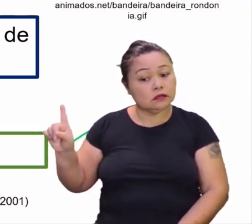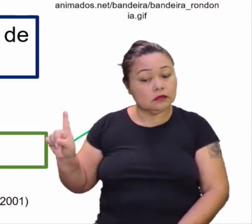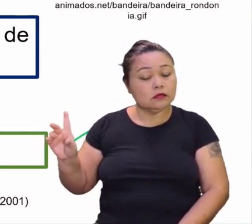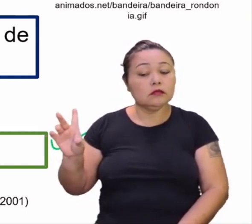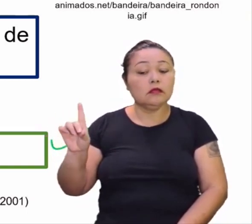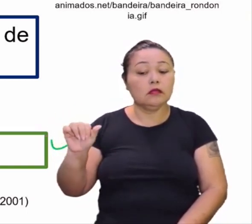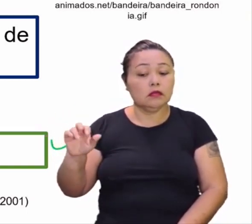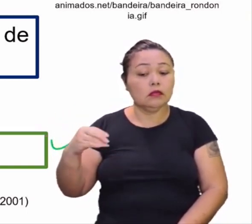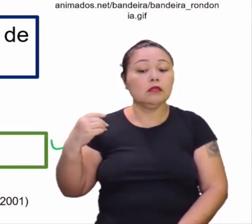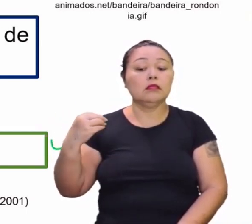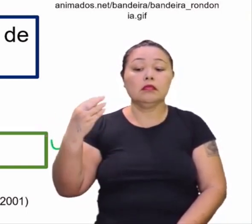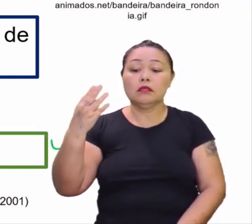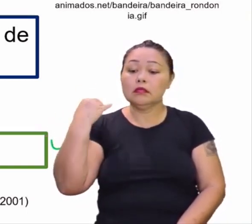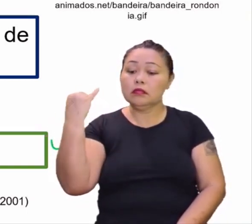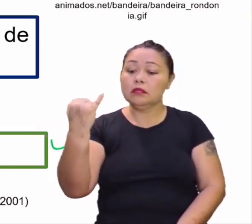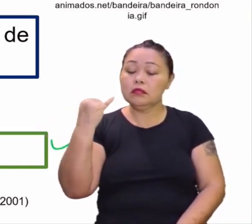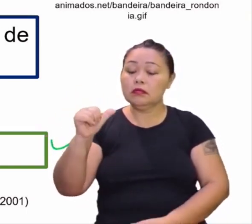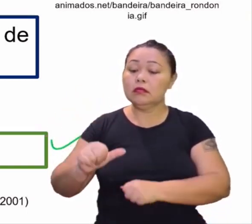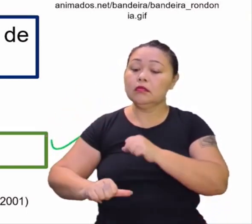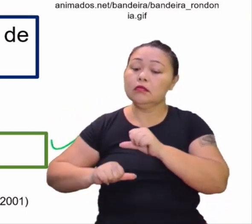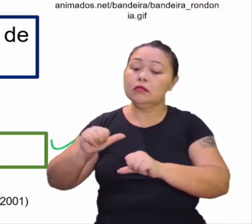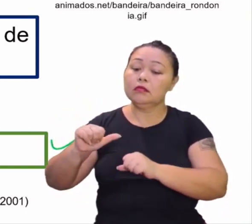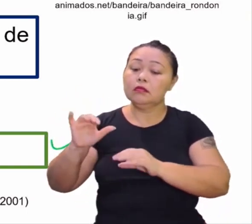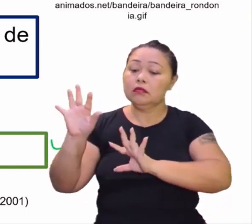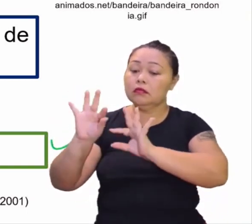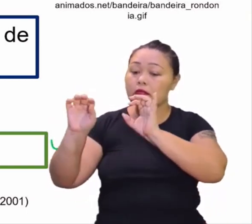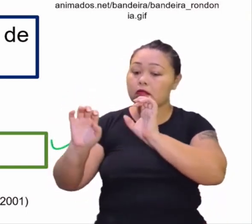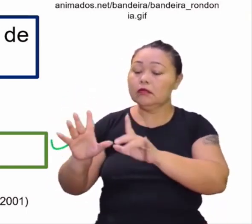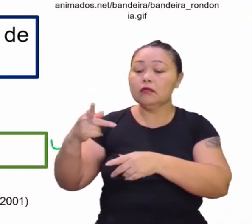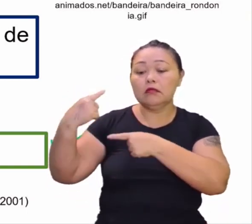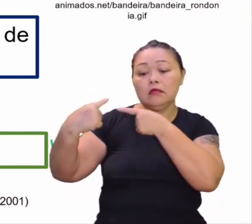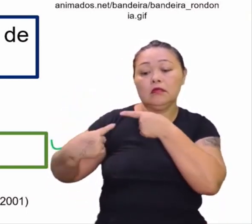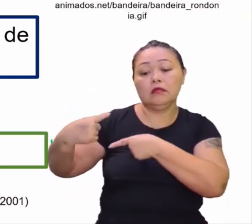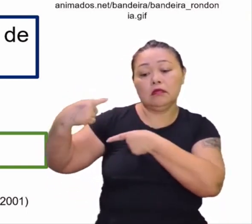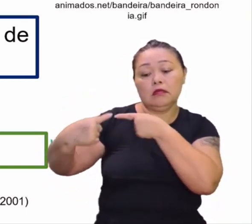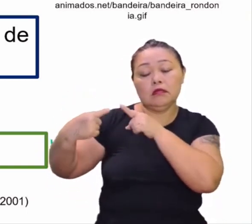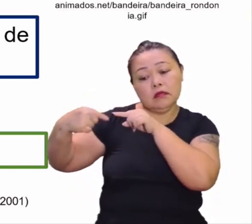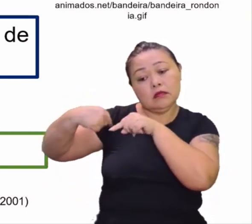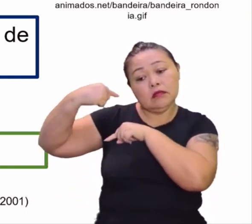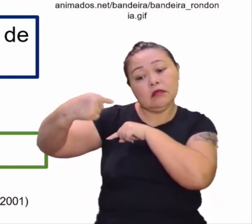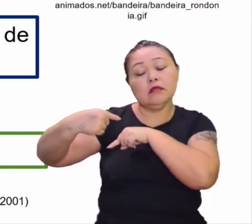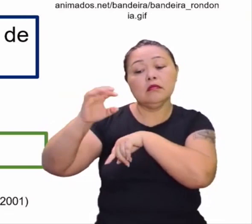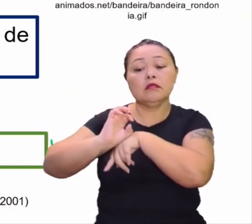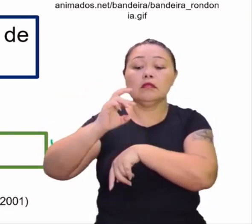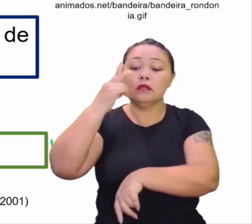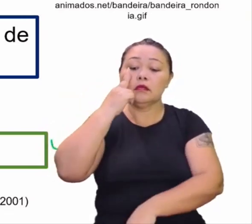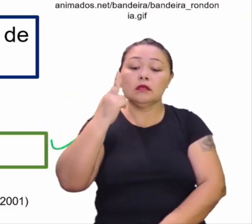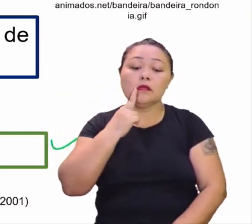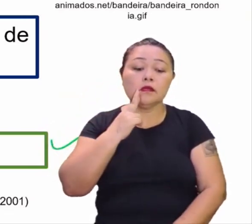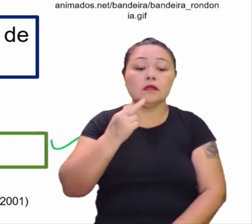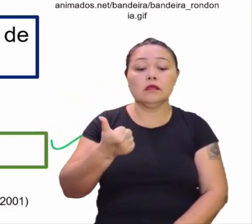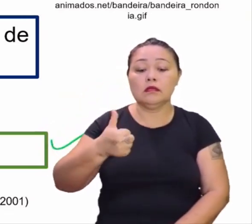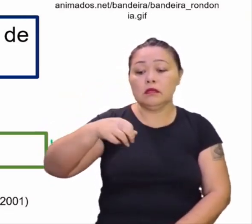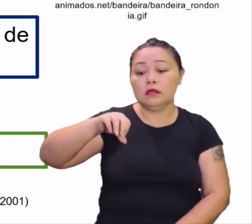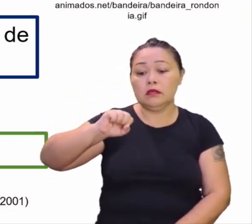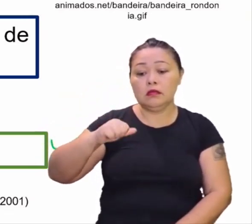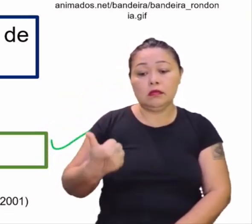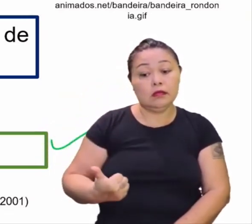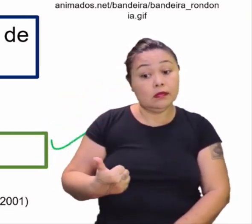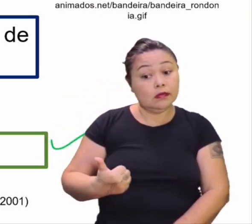data importante aí sobre a mudança dessa estrutura política aqui que viria a ser estado de Rondônia foi em 1981.